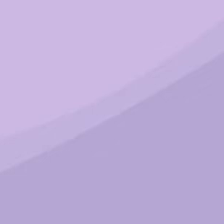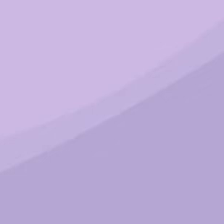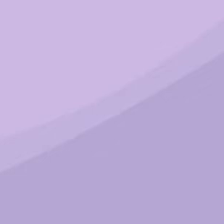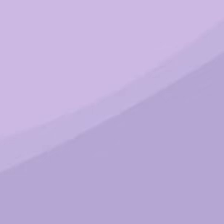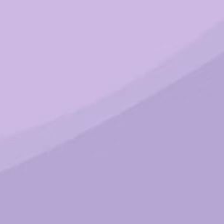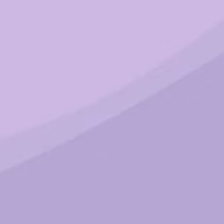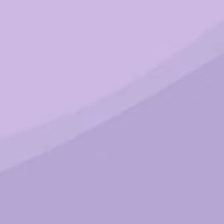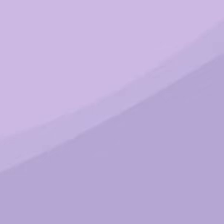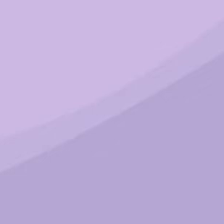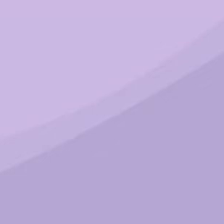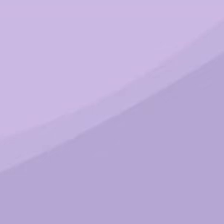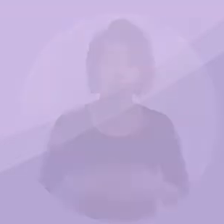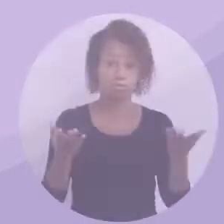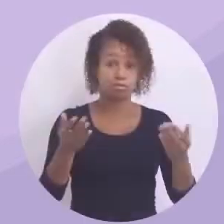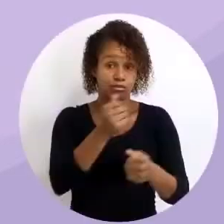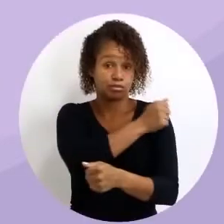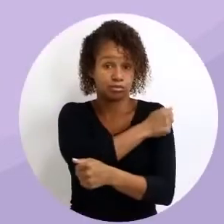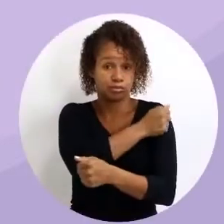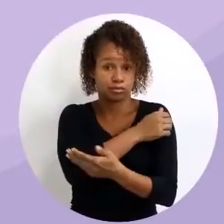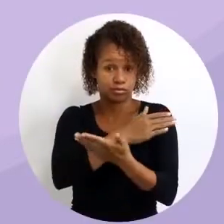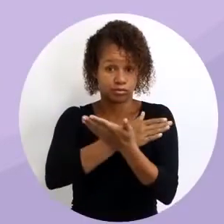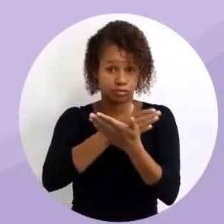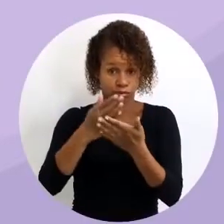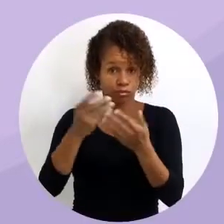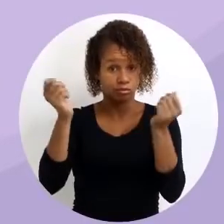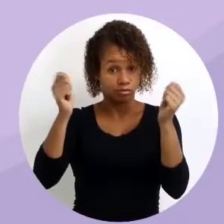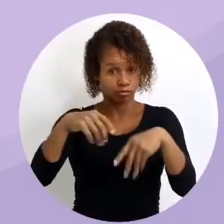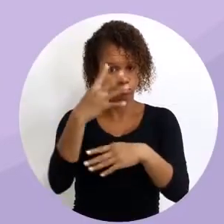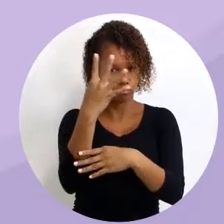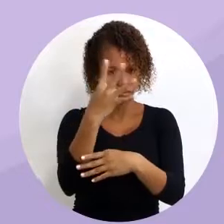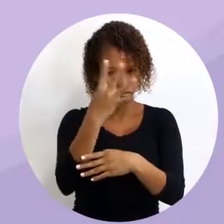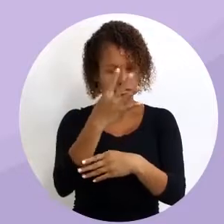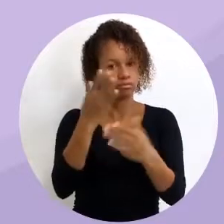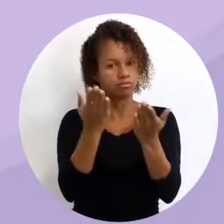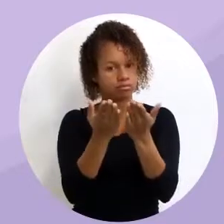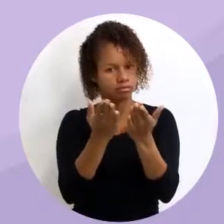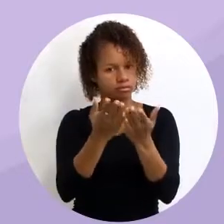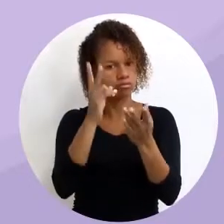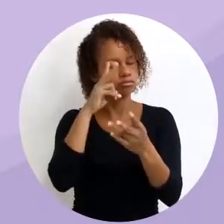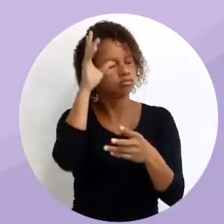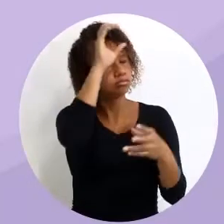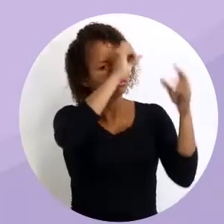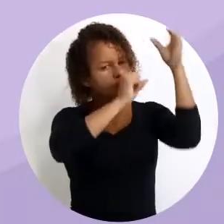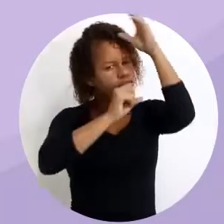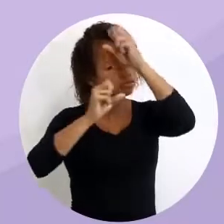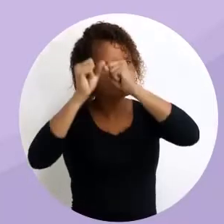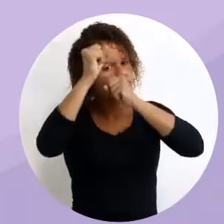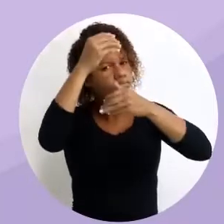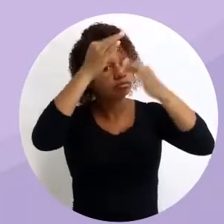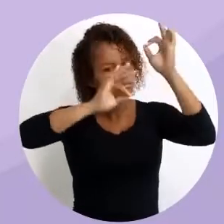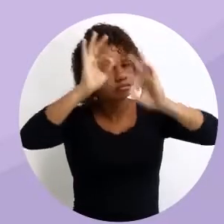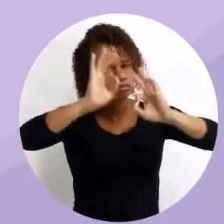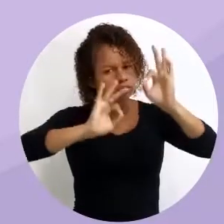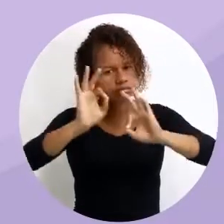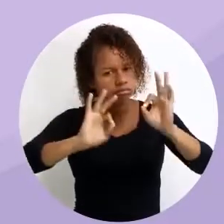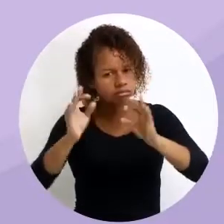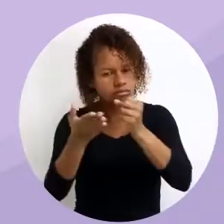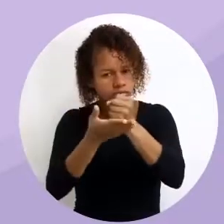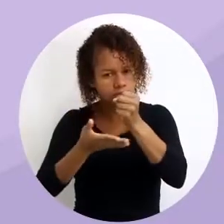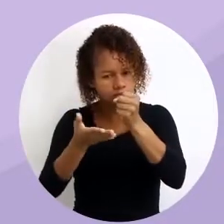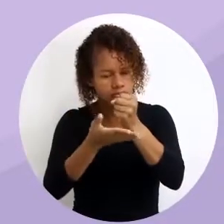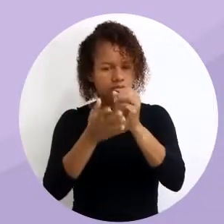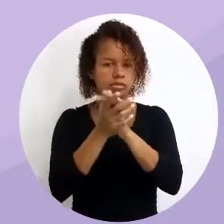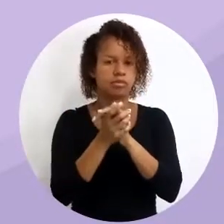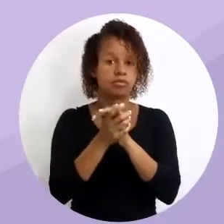para cima. Caro estudante, no início da competência 4 do caderno, você aprendeu as configurações